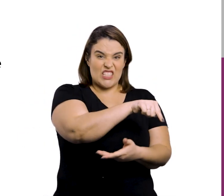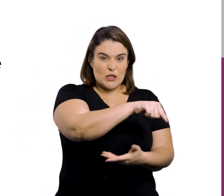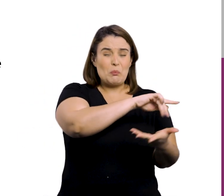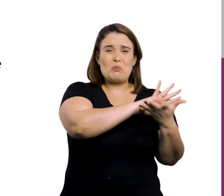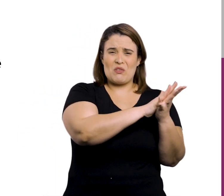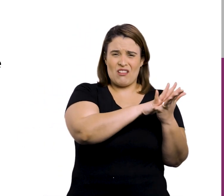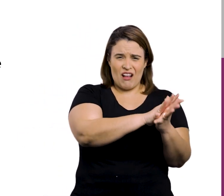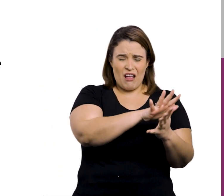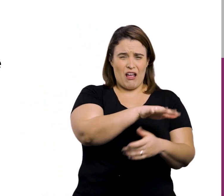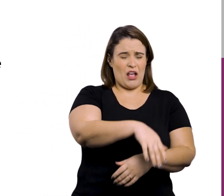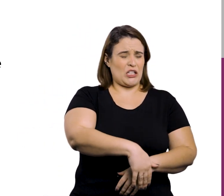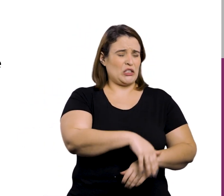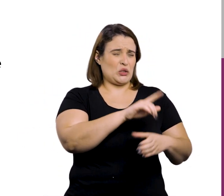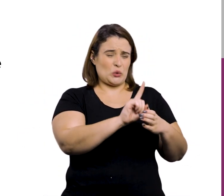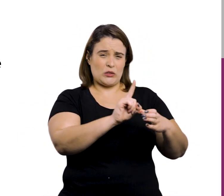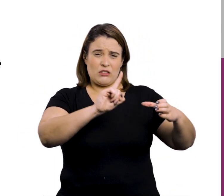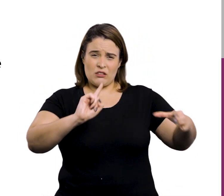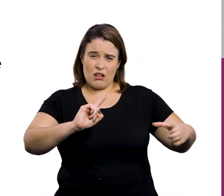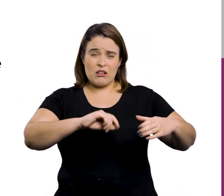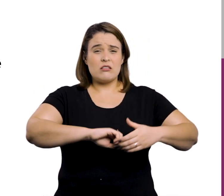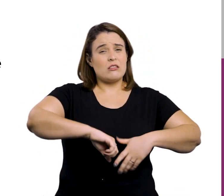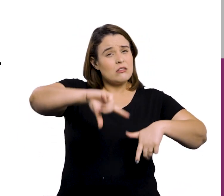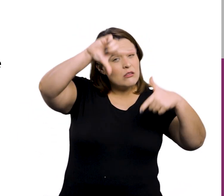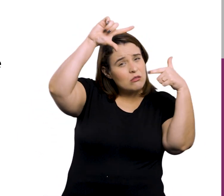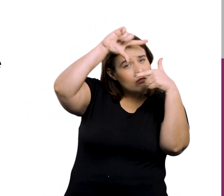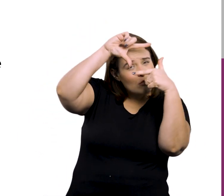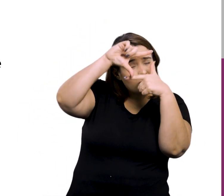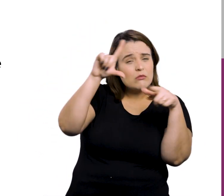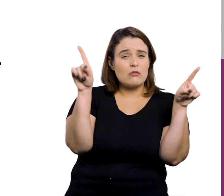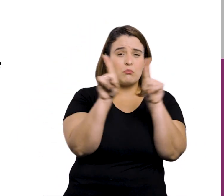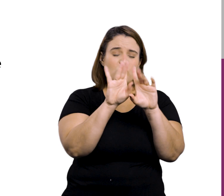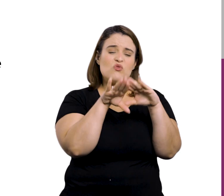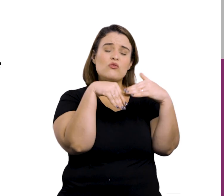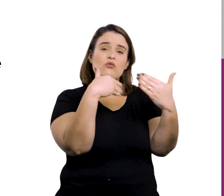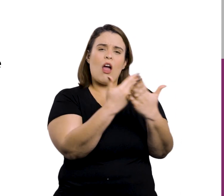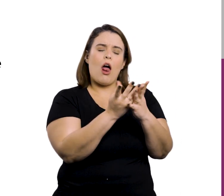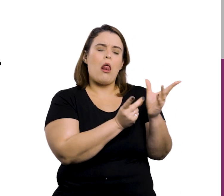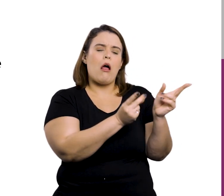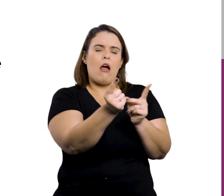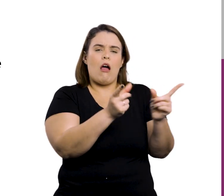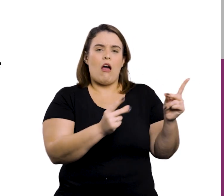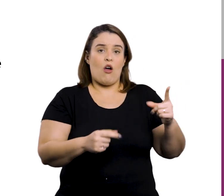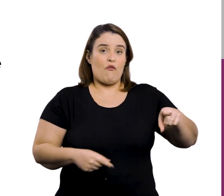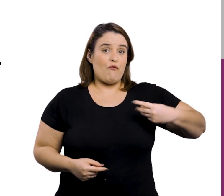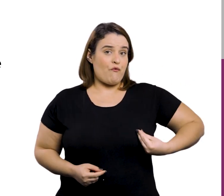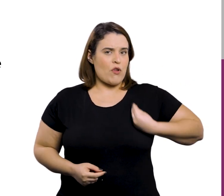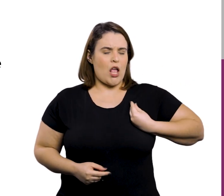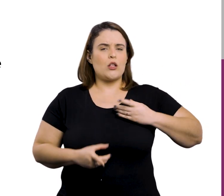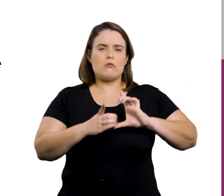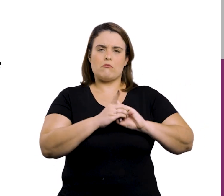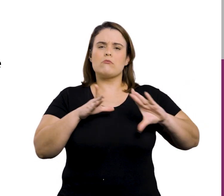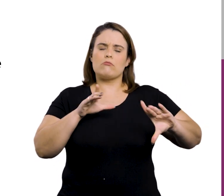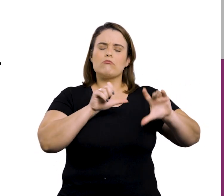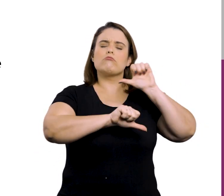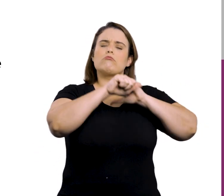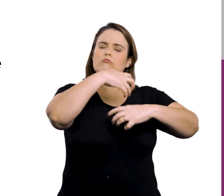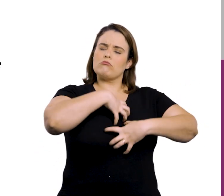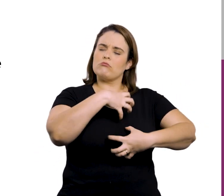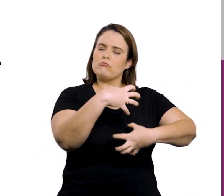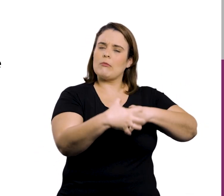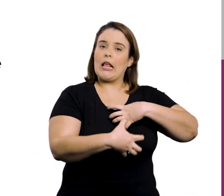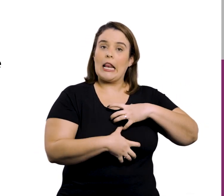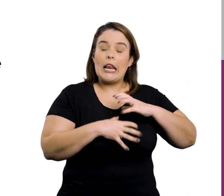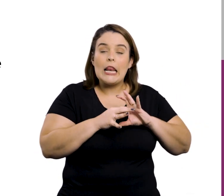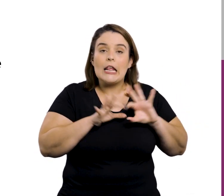preconiza. Políticas discriminatórias, excludentes, de censura e de esvaziamento da escola como lugar